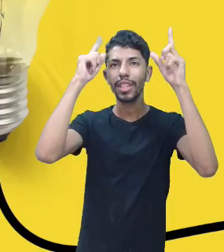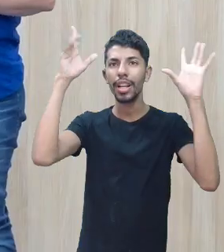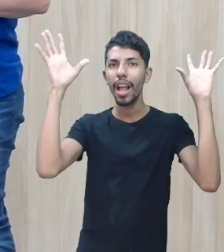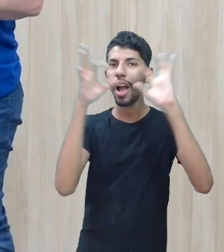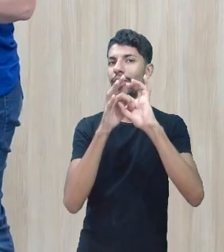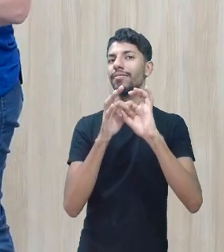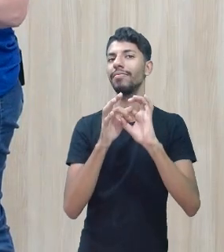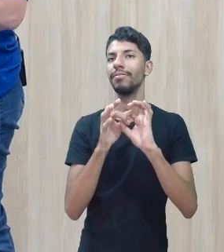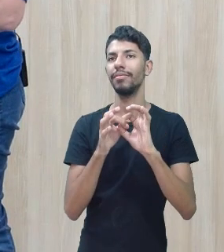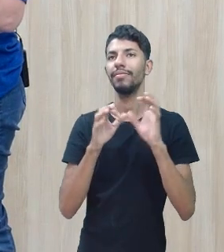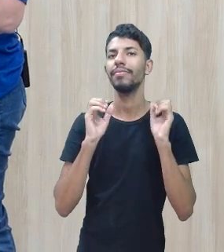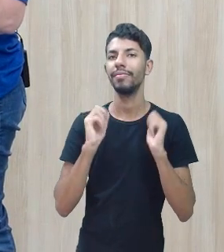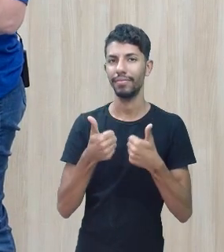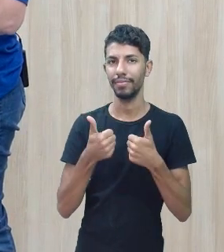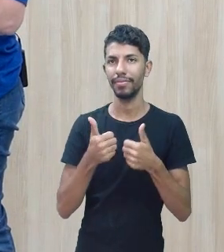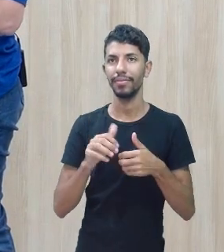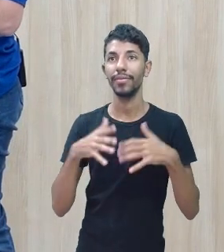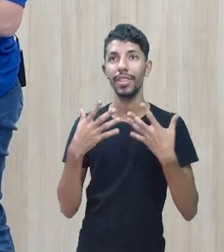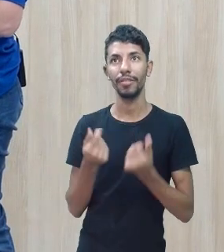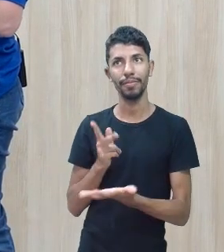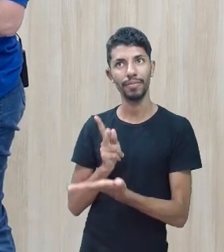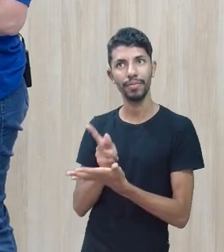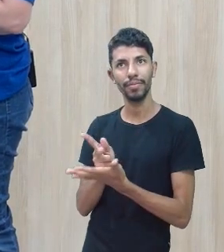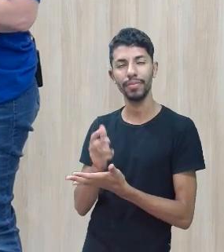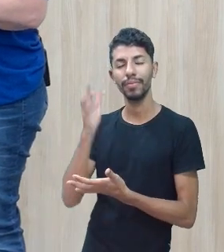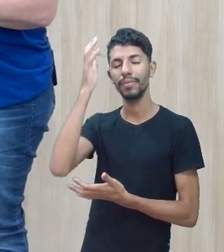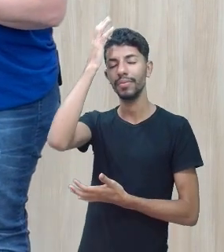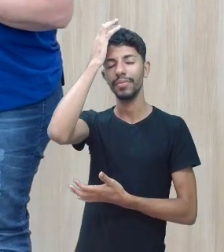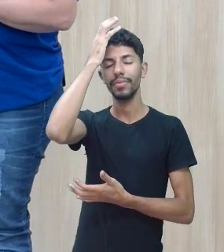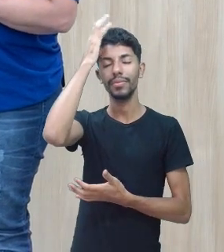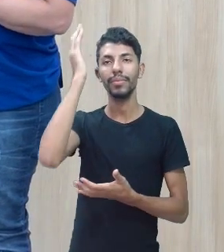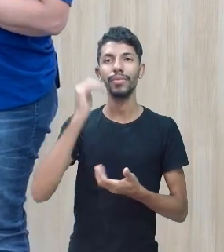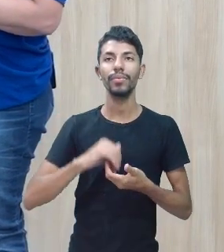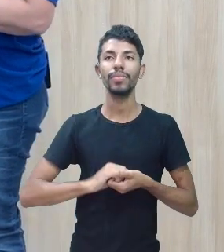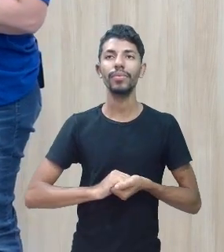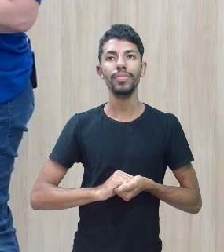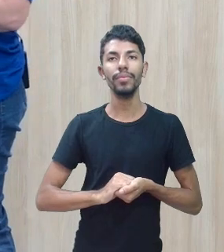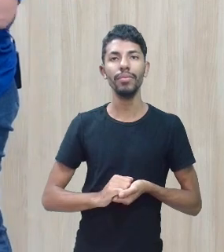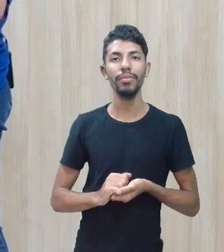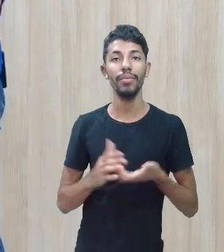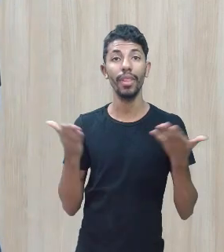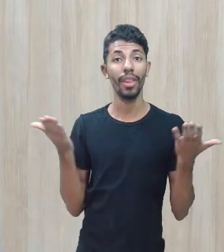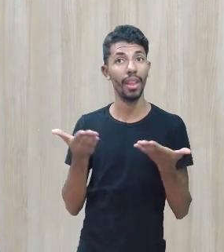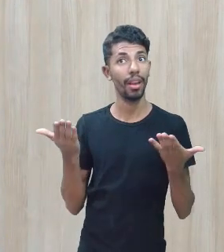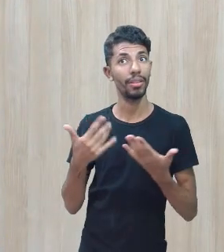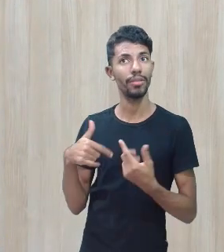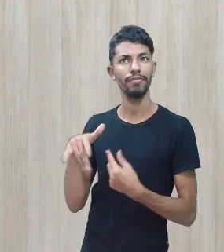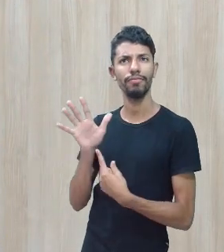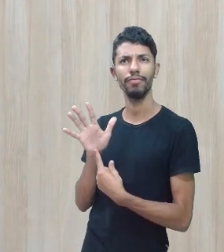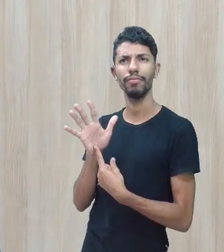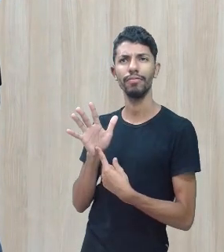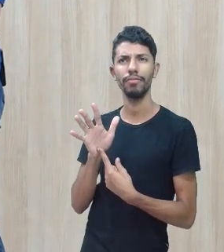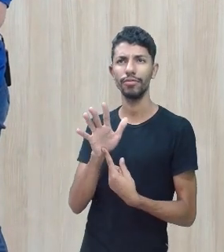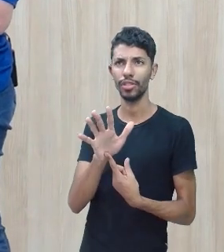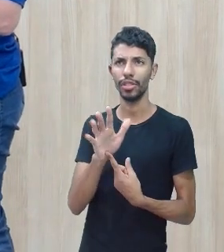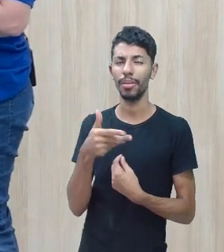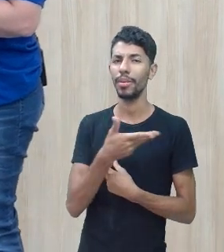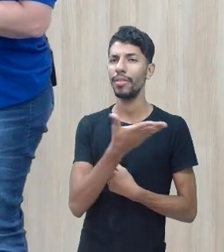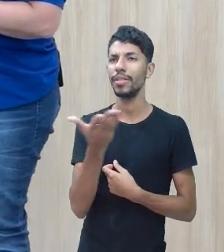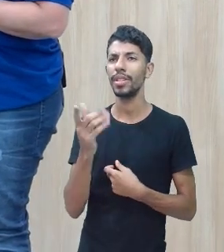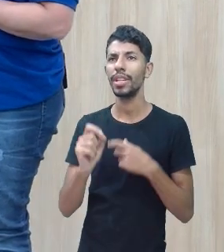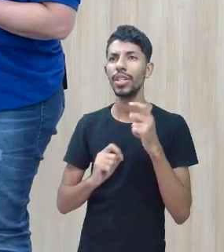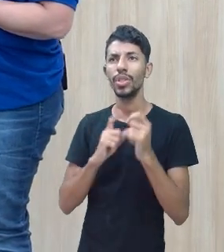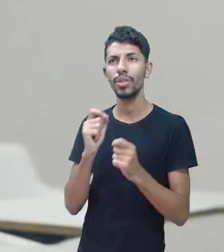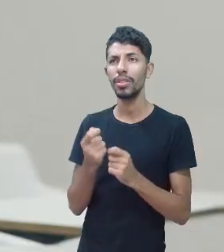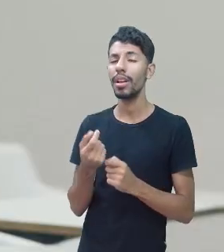conectadas. Então, vamos lá. Eu vou apresentar para vocês, voltando aqui,